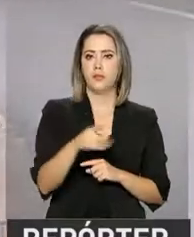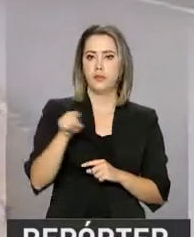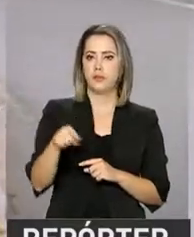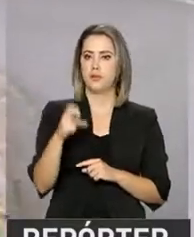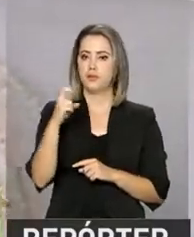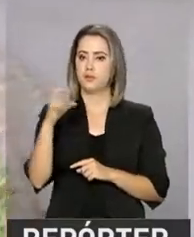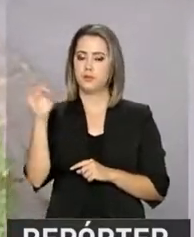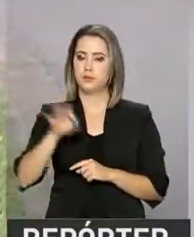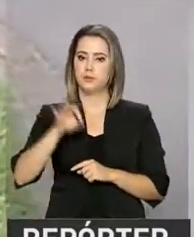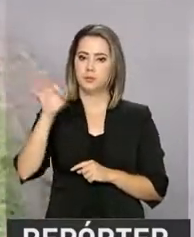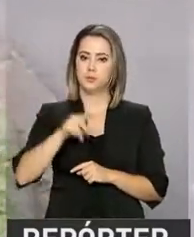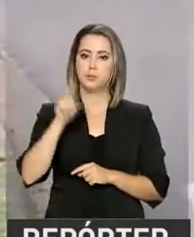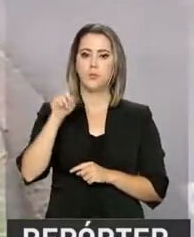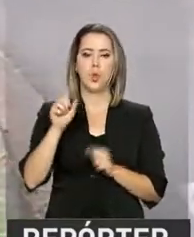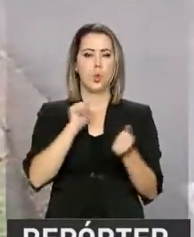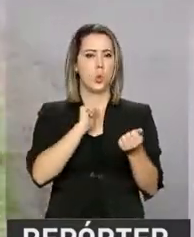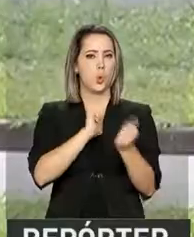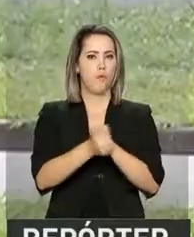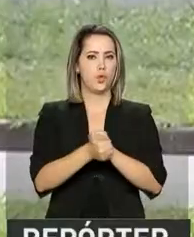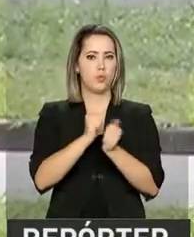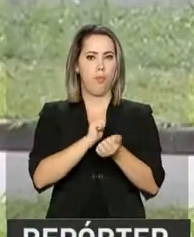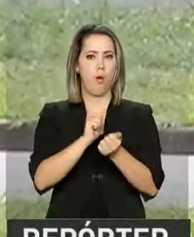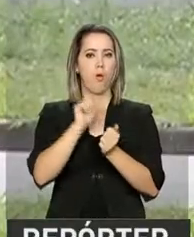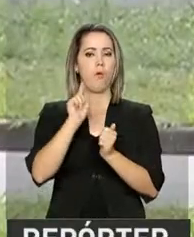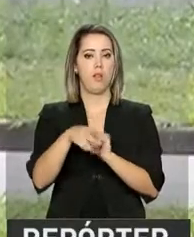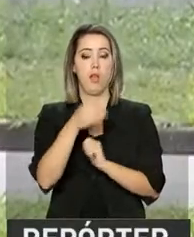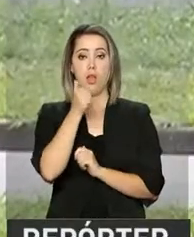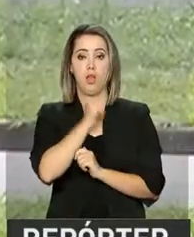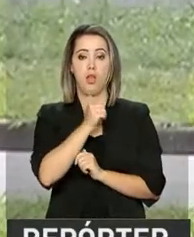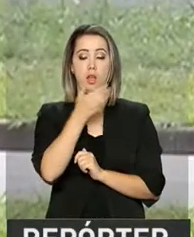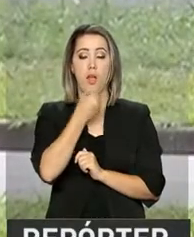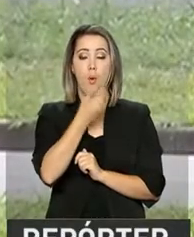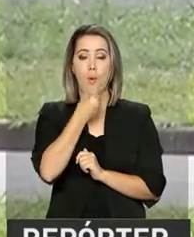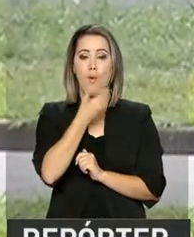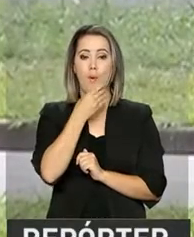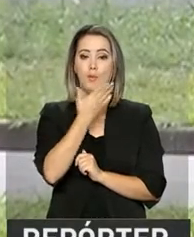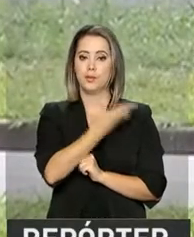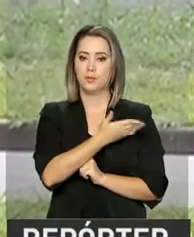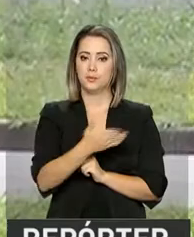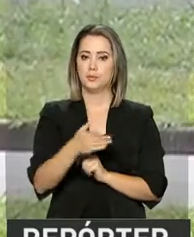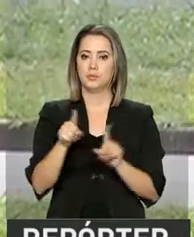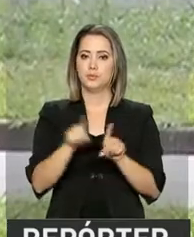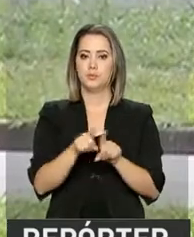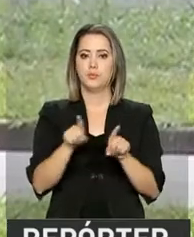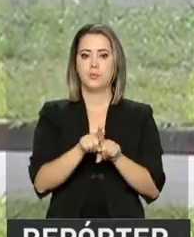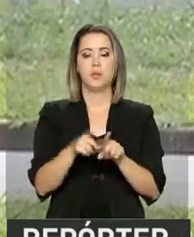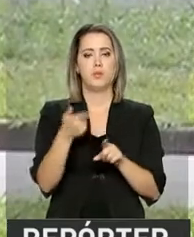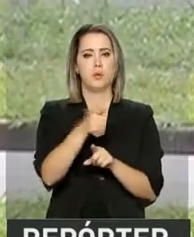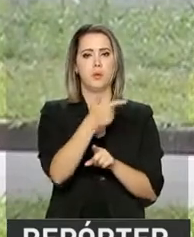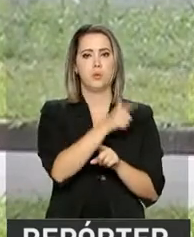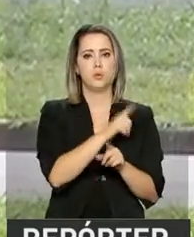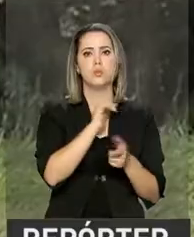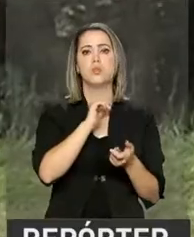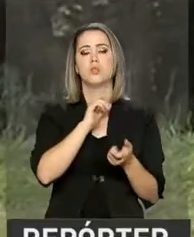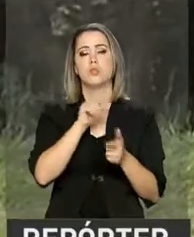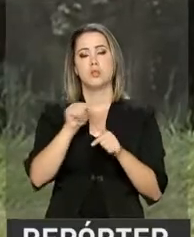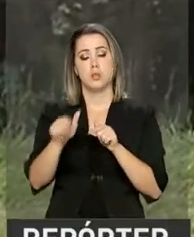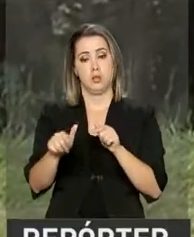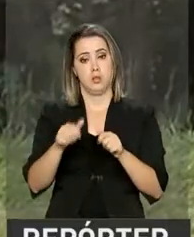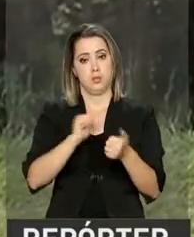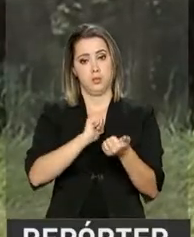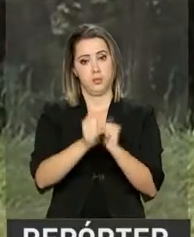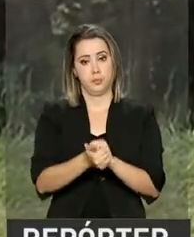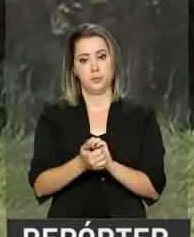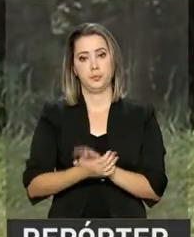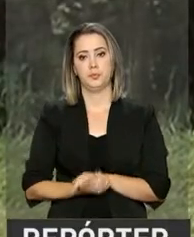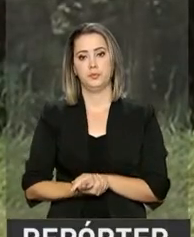cento dos adeptos do futebol são homens como analista de sistemas gustavo tavares que também faz outras atividades procuro sempre